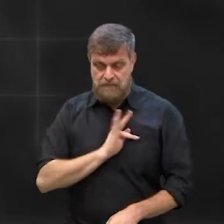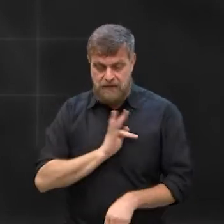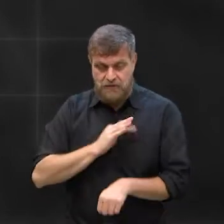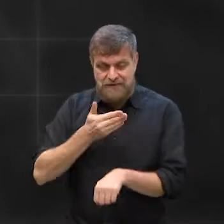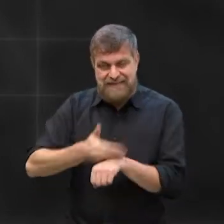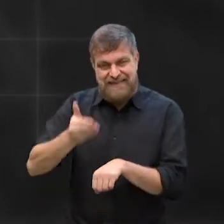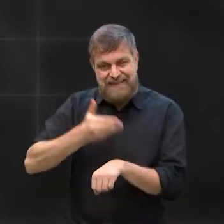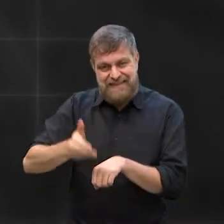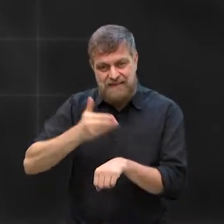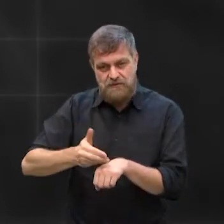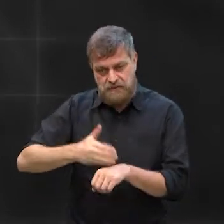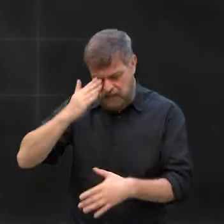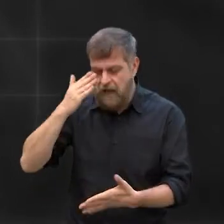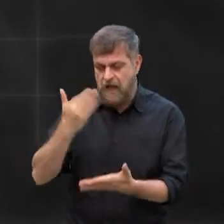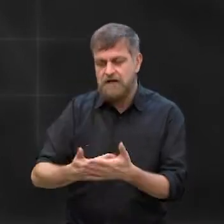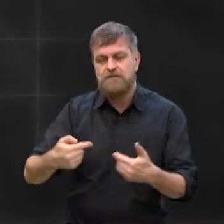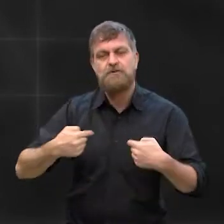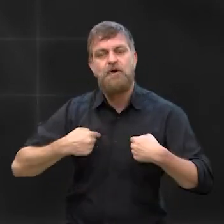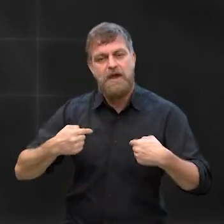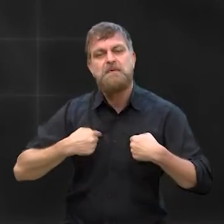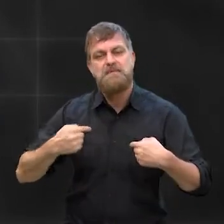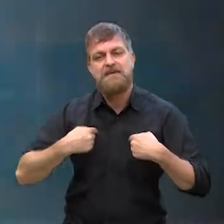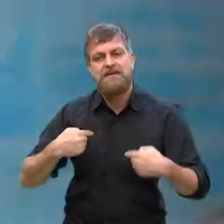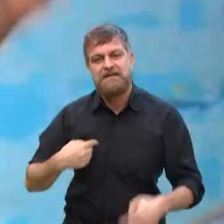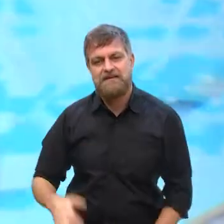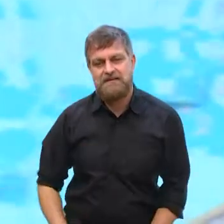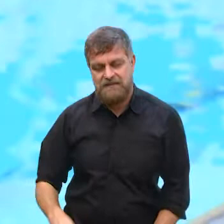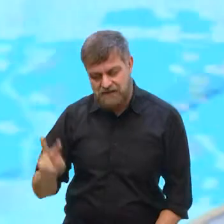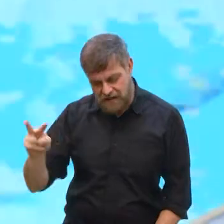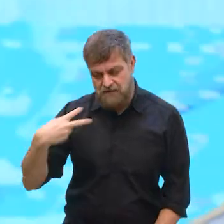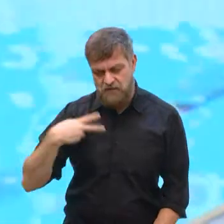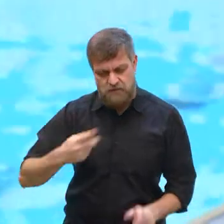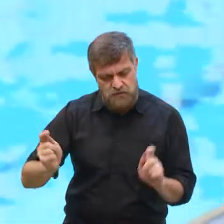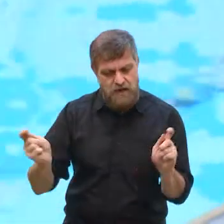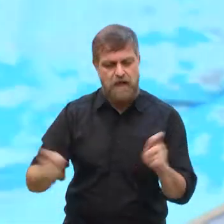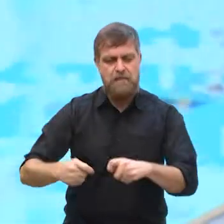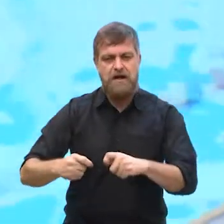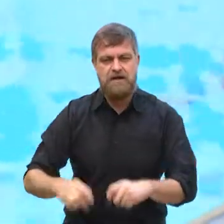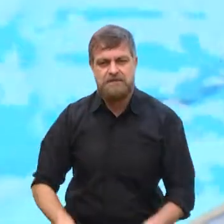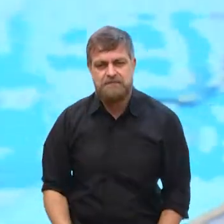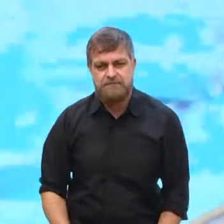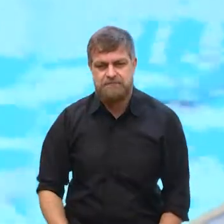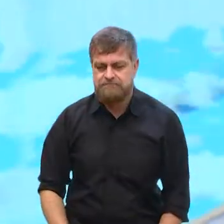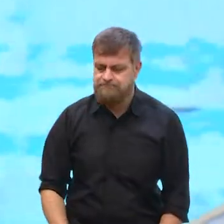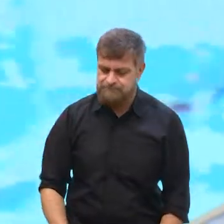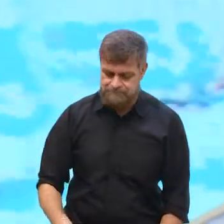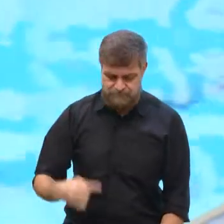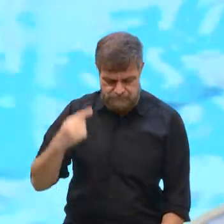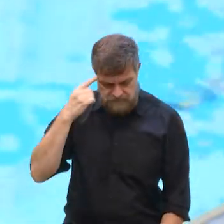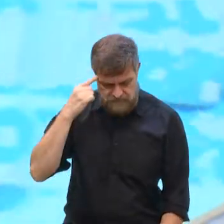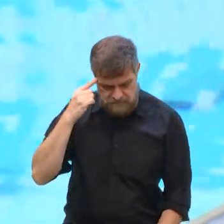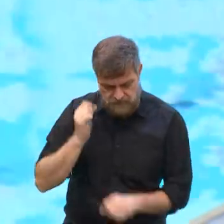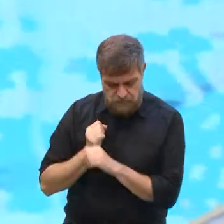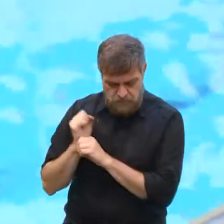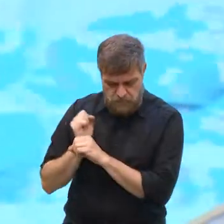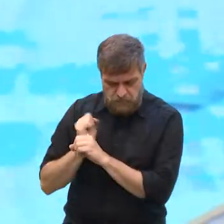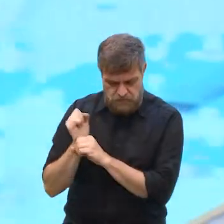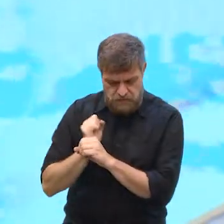cara que aposta em mim e vê um grande potencial. E eu falei, poxa, anos